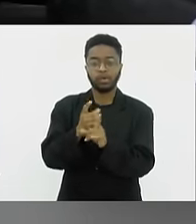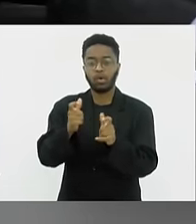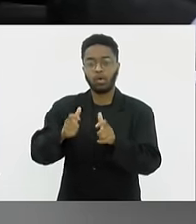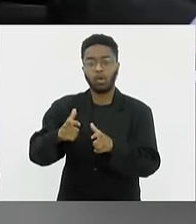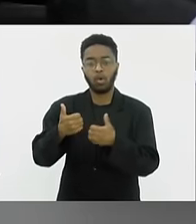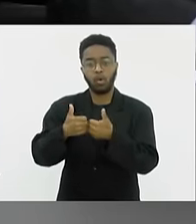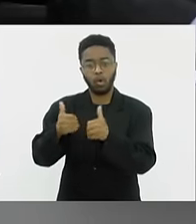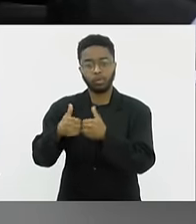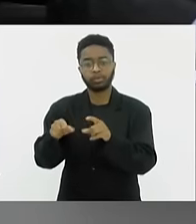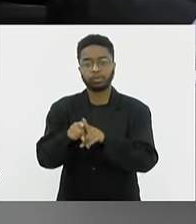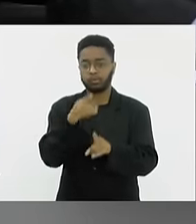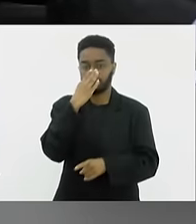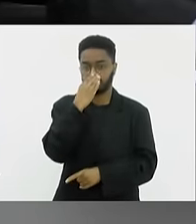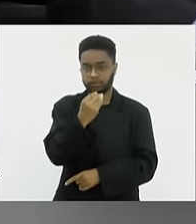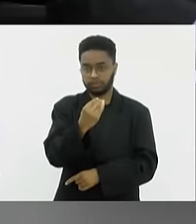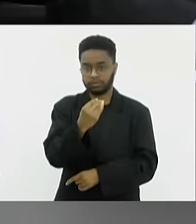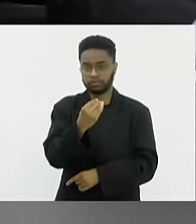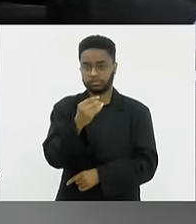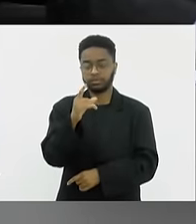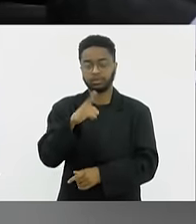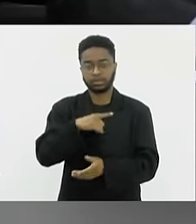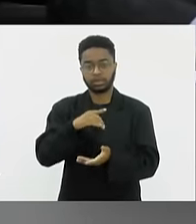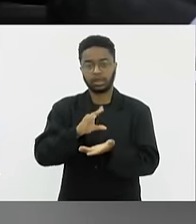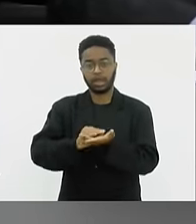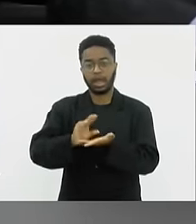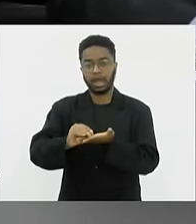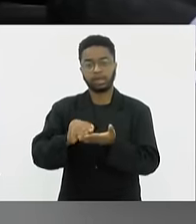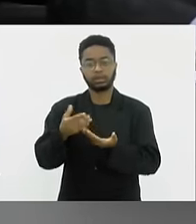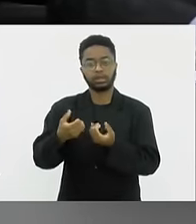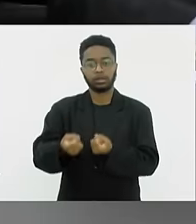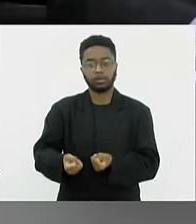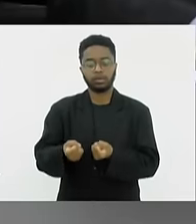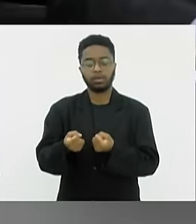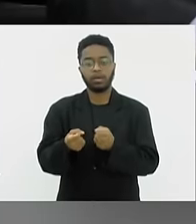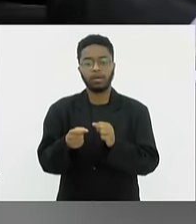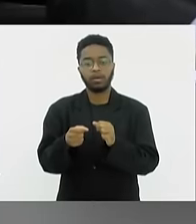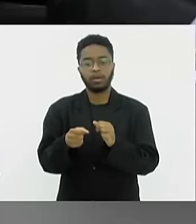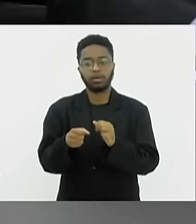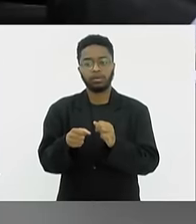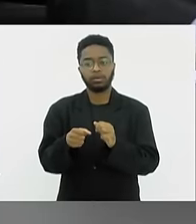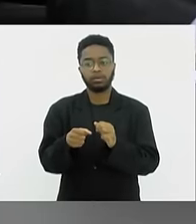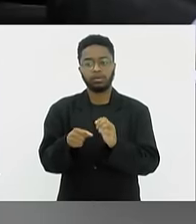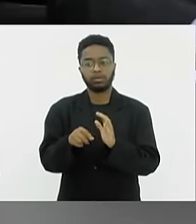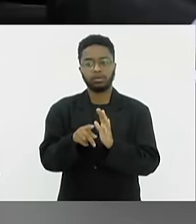Ônibus e vans. É uma ata de adesão do...